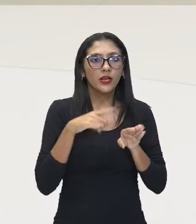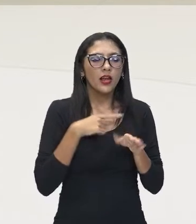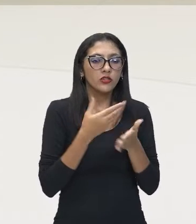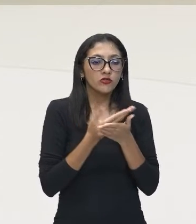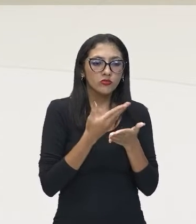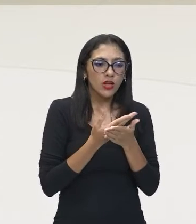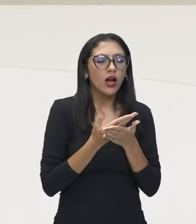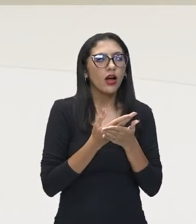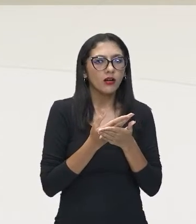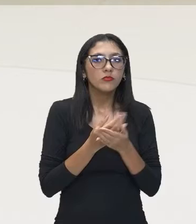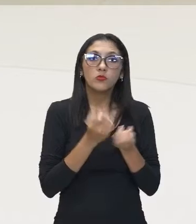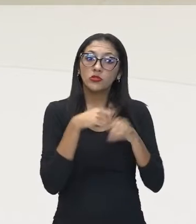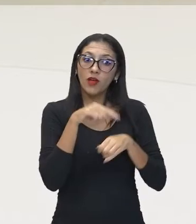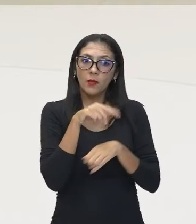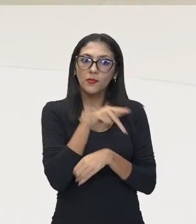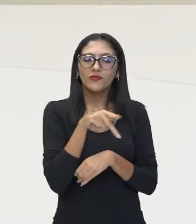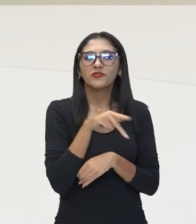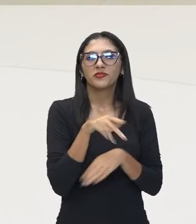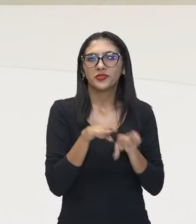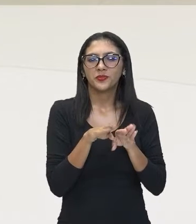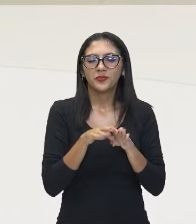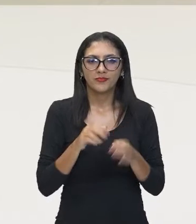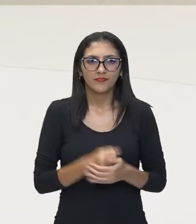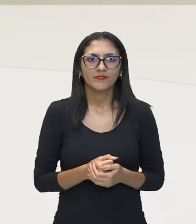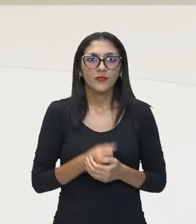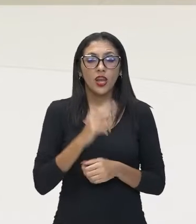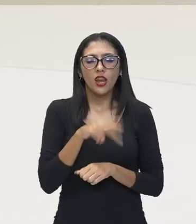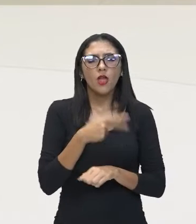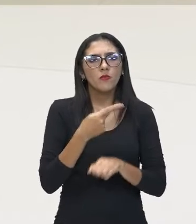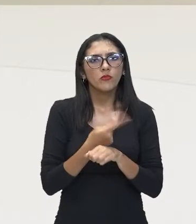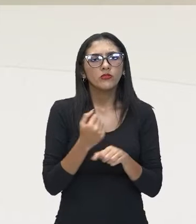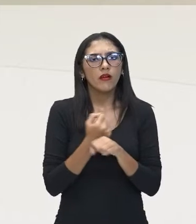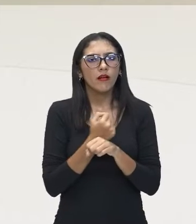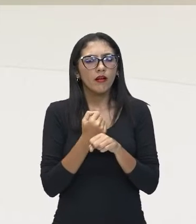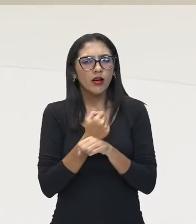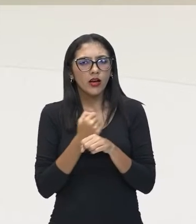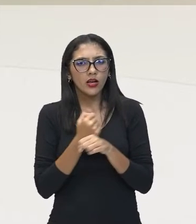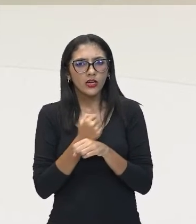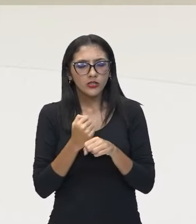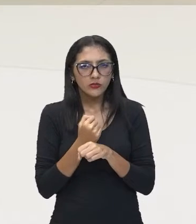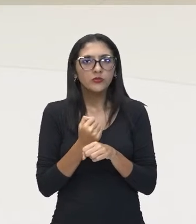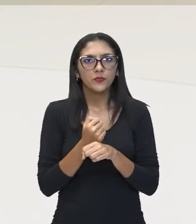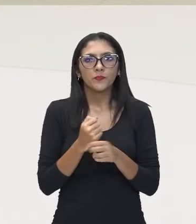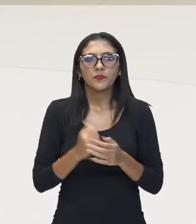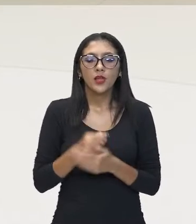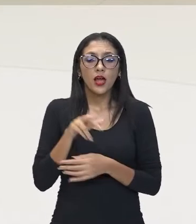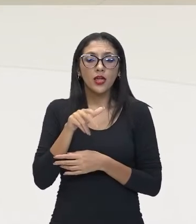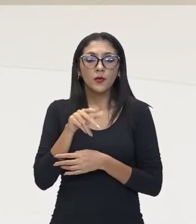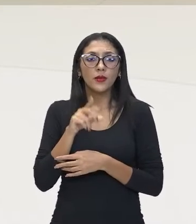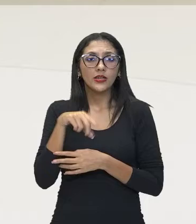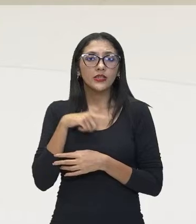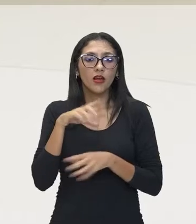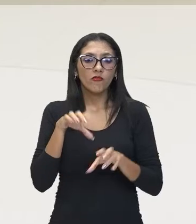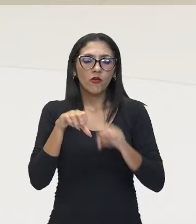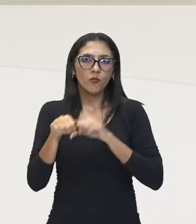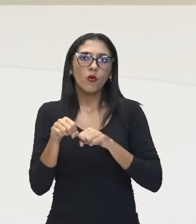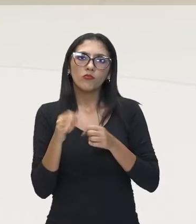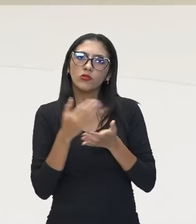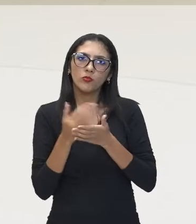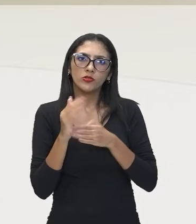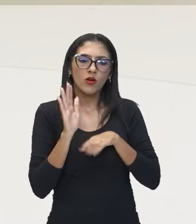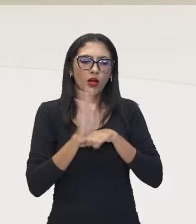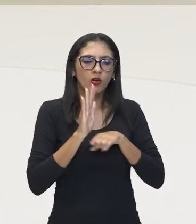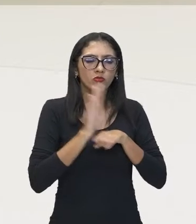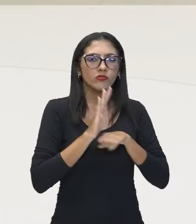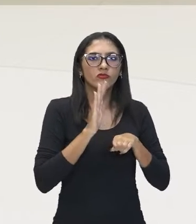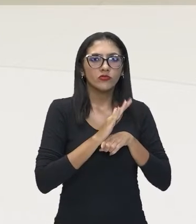e tudo mais. Depois de formada em medicina, a irmã da Marie começou a ajudá-la. E ela foi estudar, né,